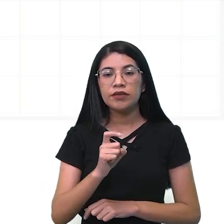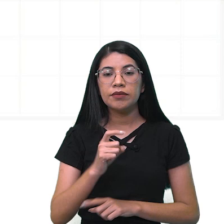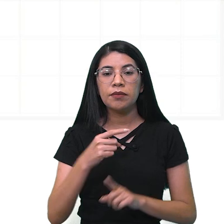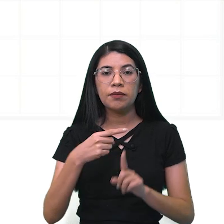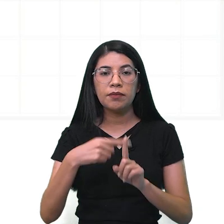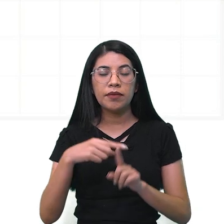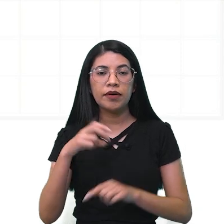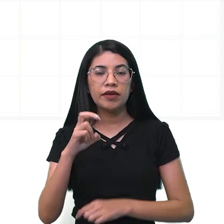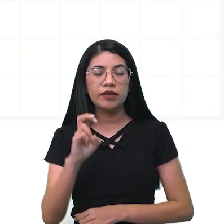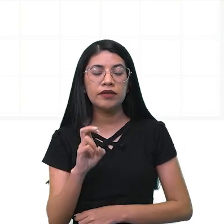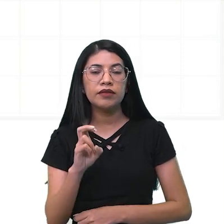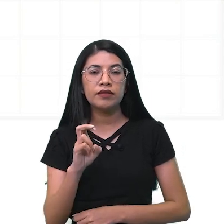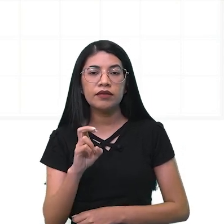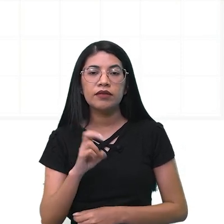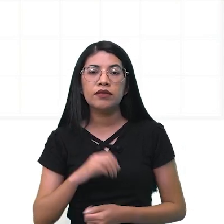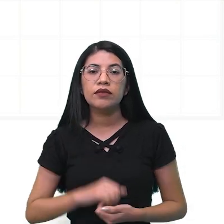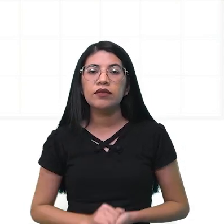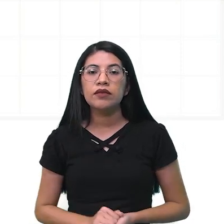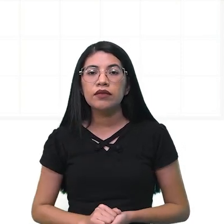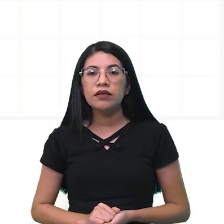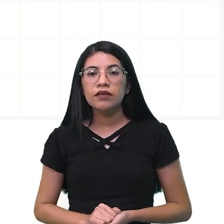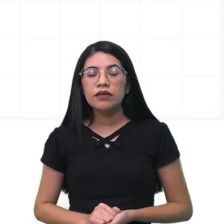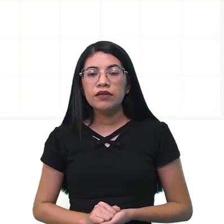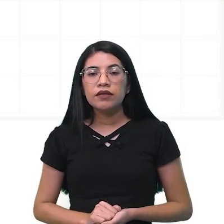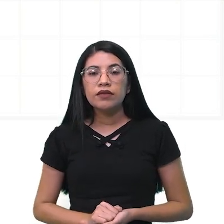mais 5.